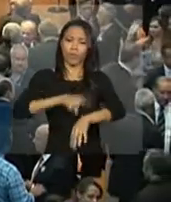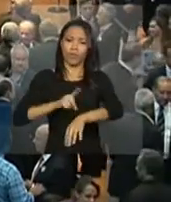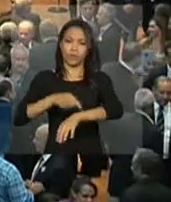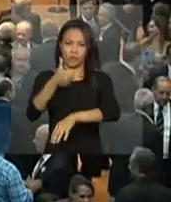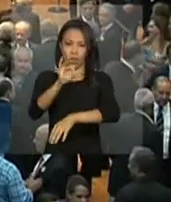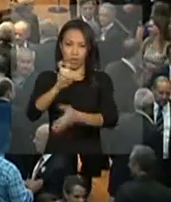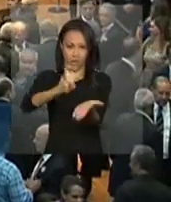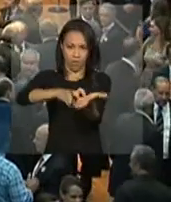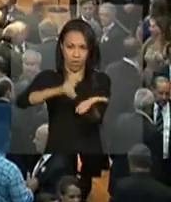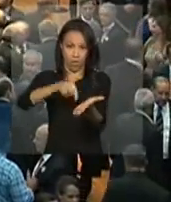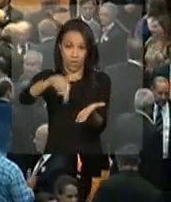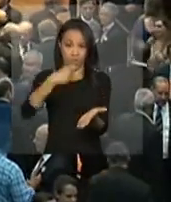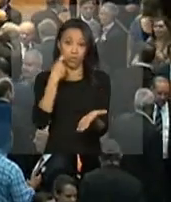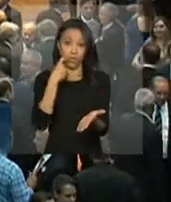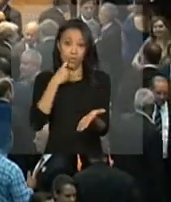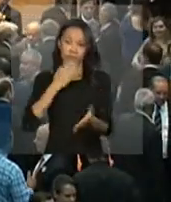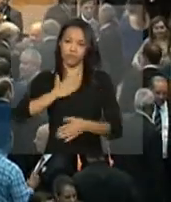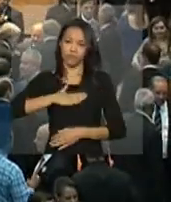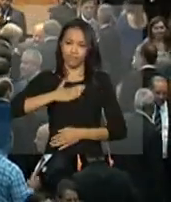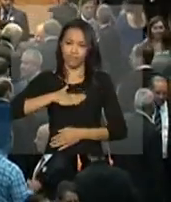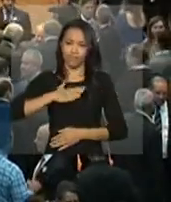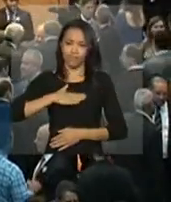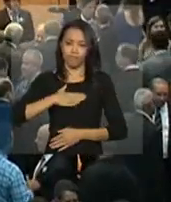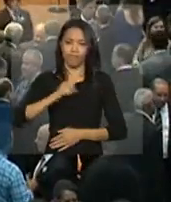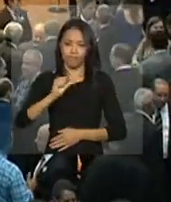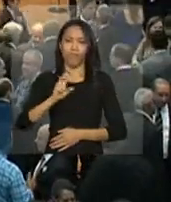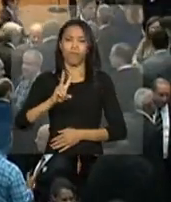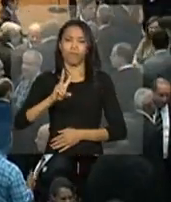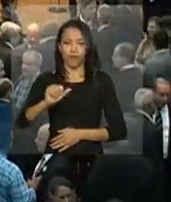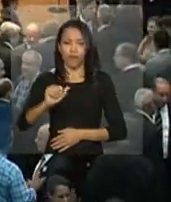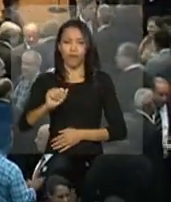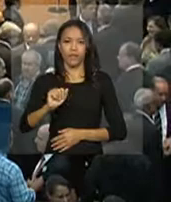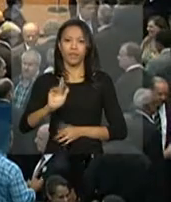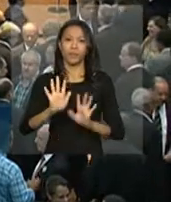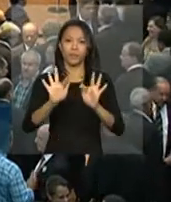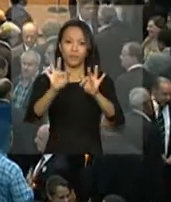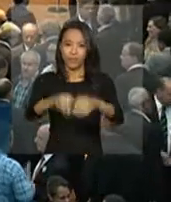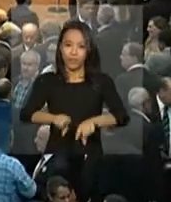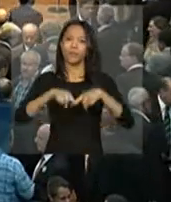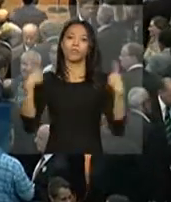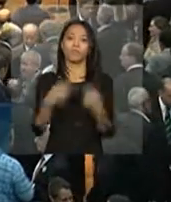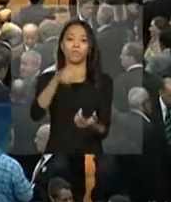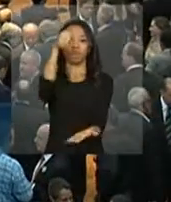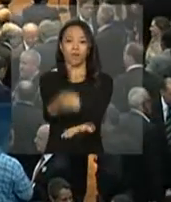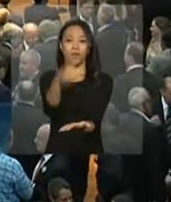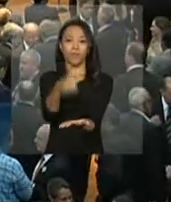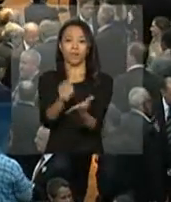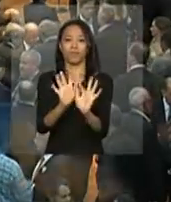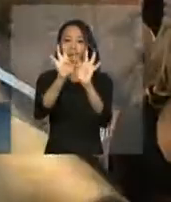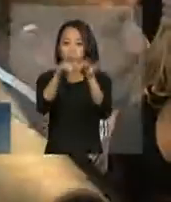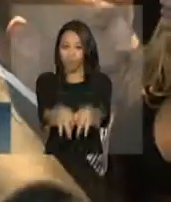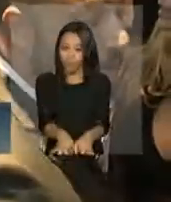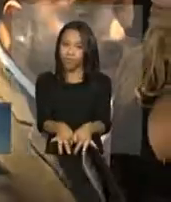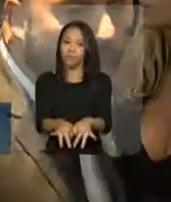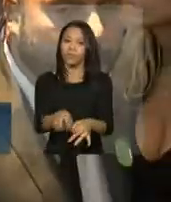sexta-feira e dentro de instantes ocorrerá então a cerimônia de batida de martelo